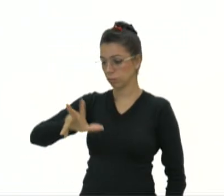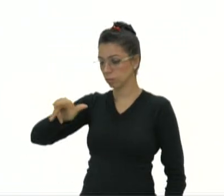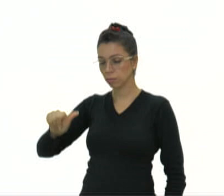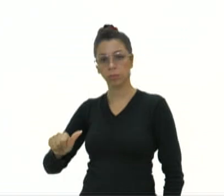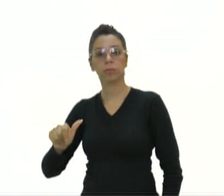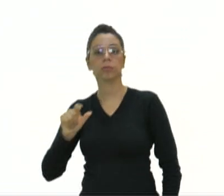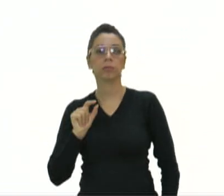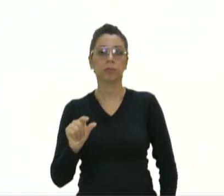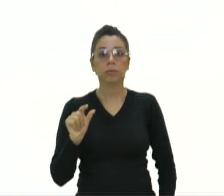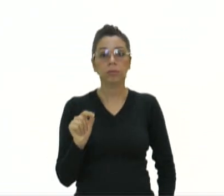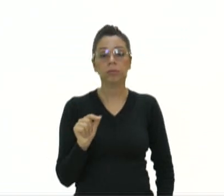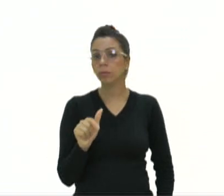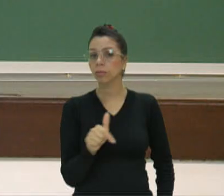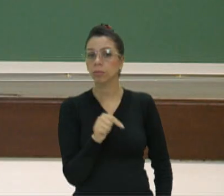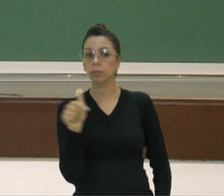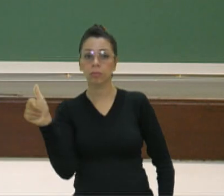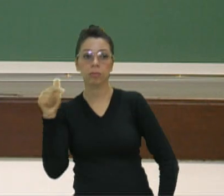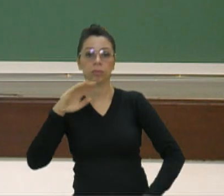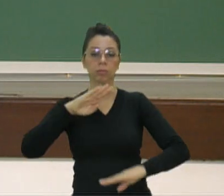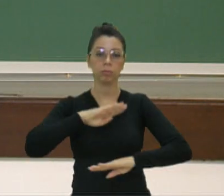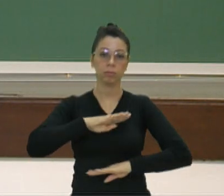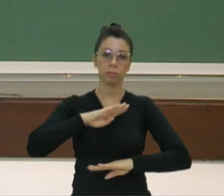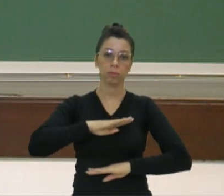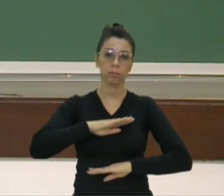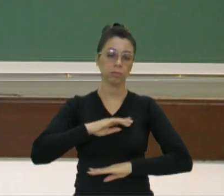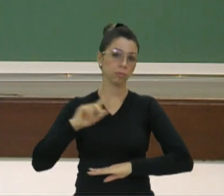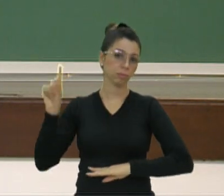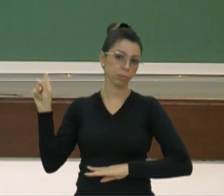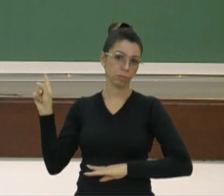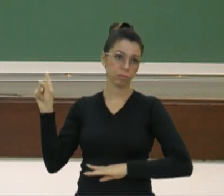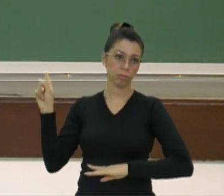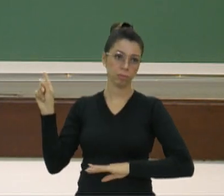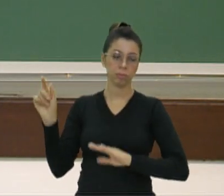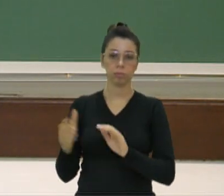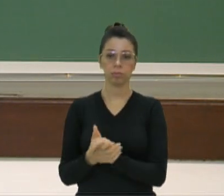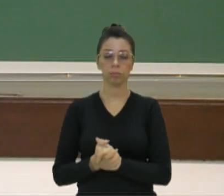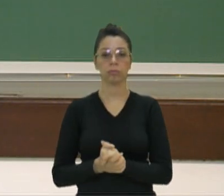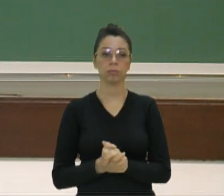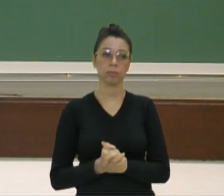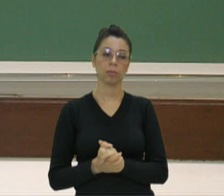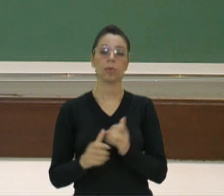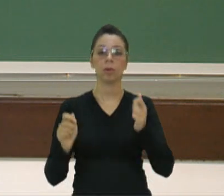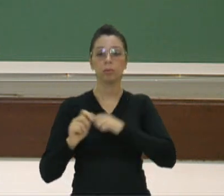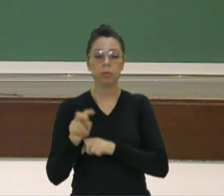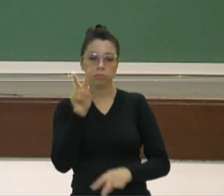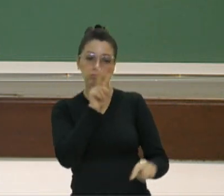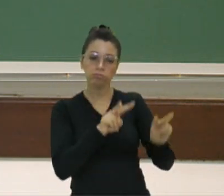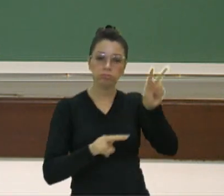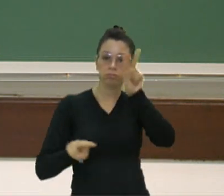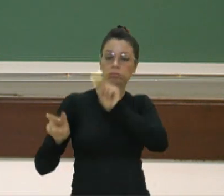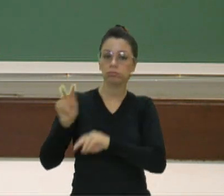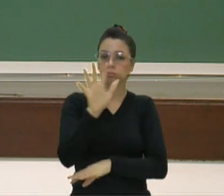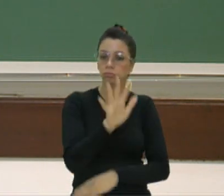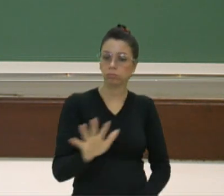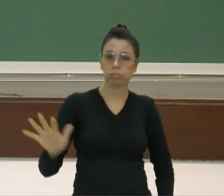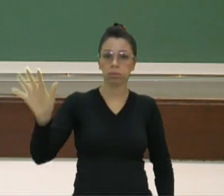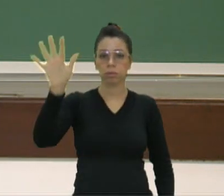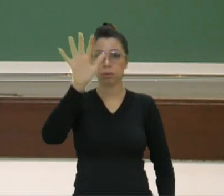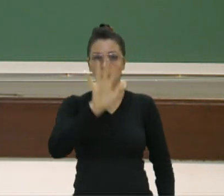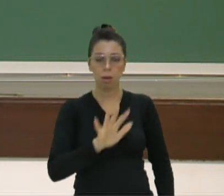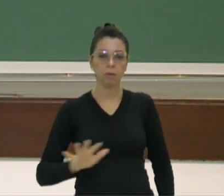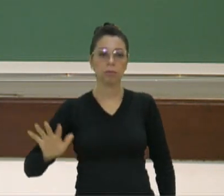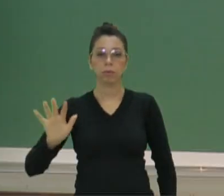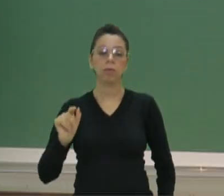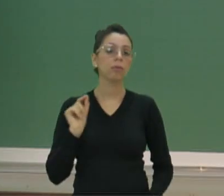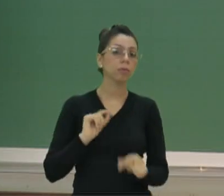se assentar a uma outra situação que é a nossa herança. Então nós devemos observar as paisagens e ver dentro dessa